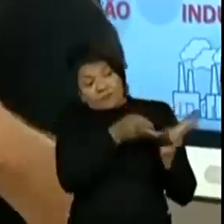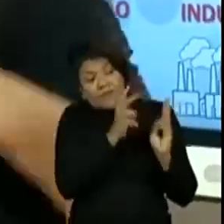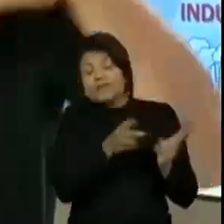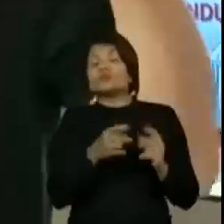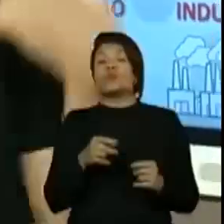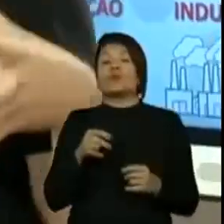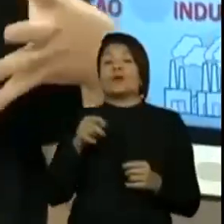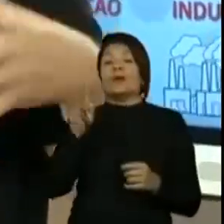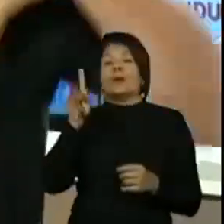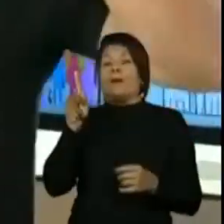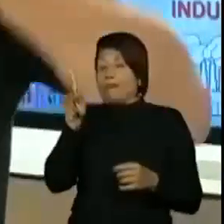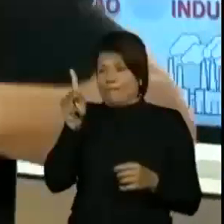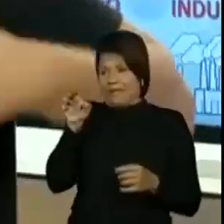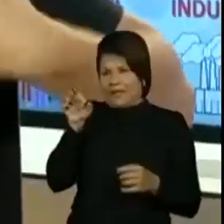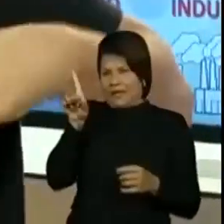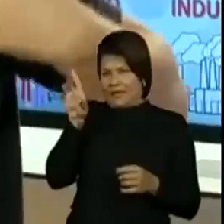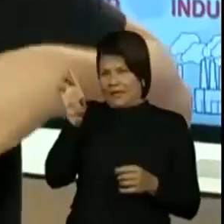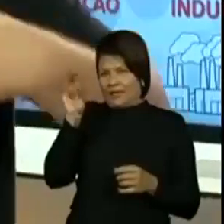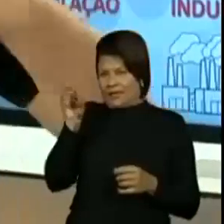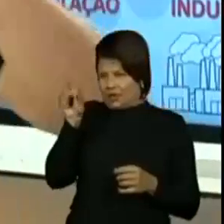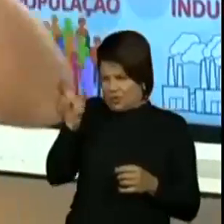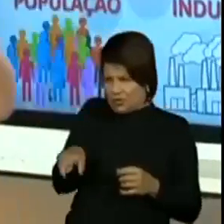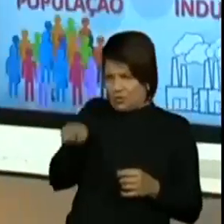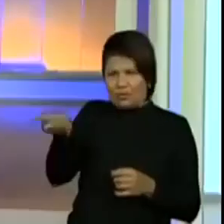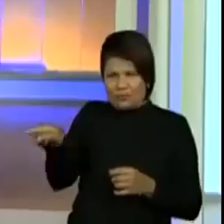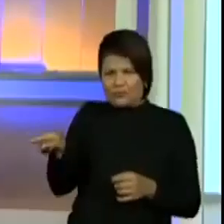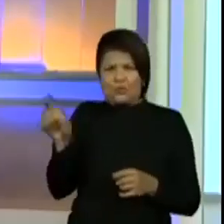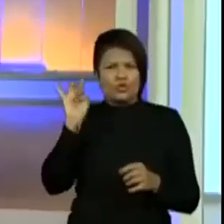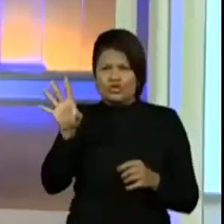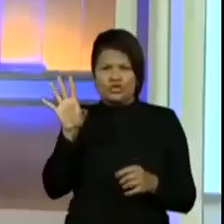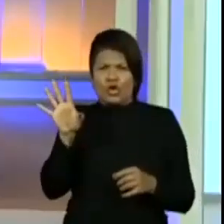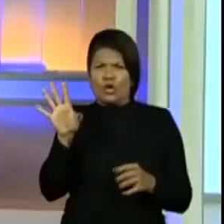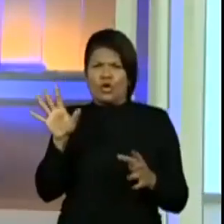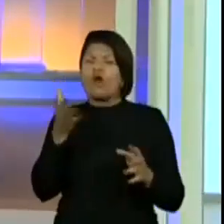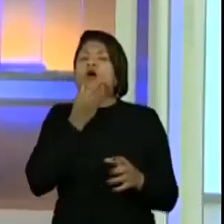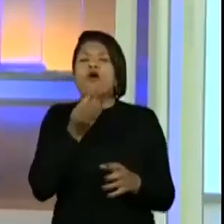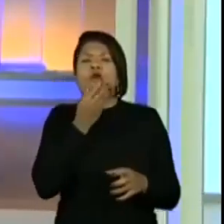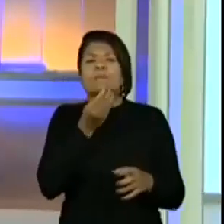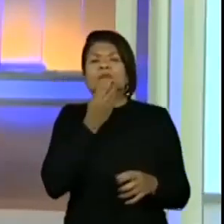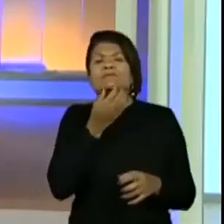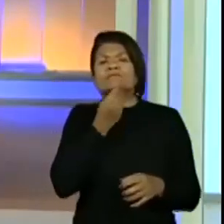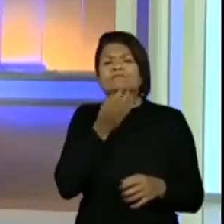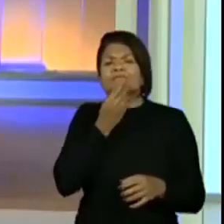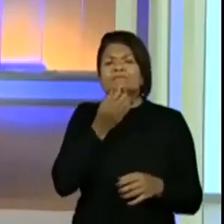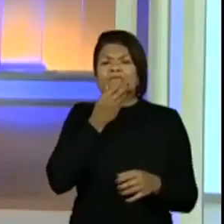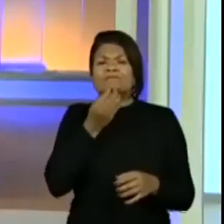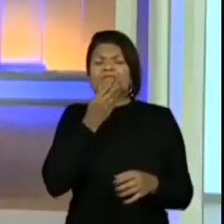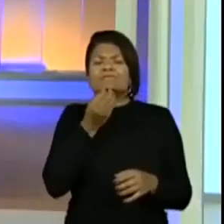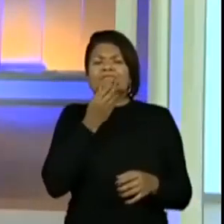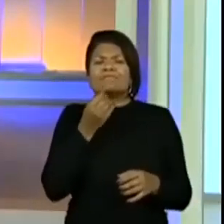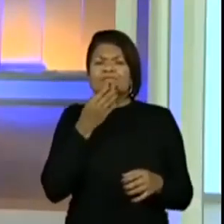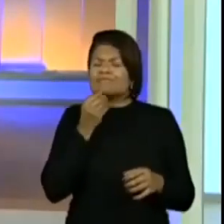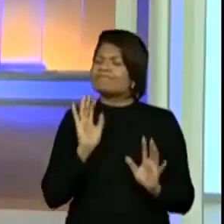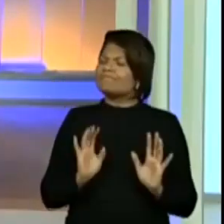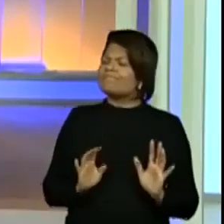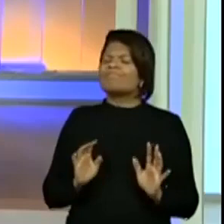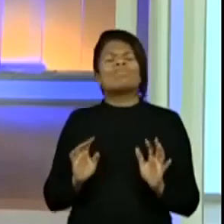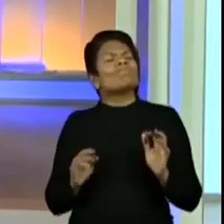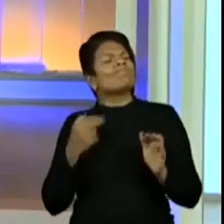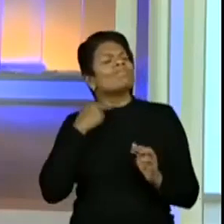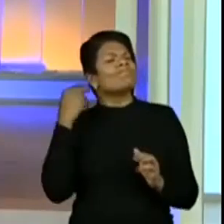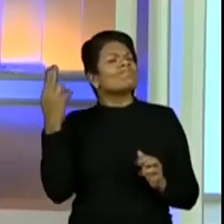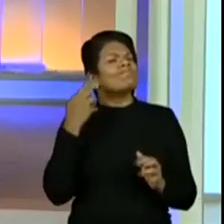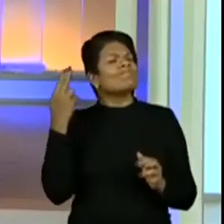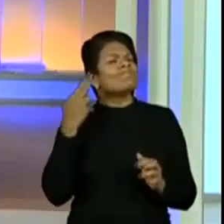homem, só o homem, aqui ó, só o homem, não era mais capaz